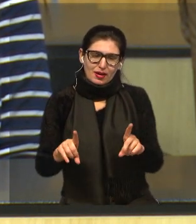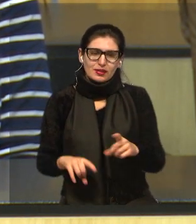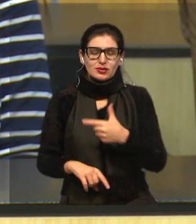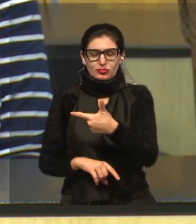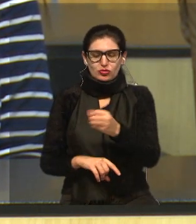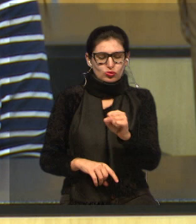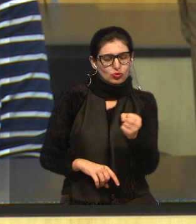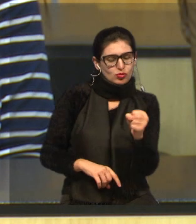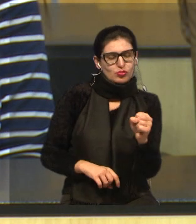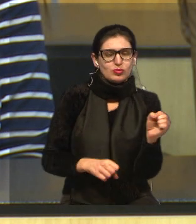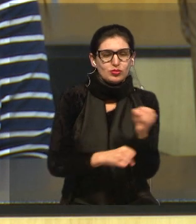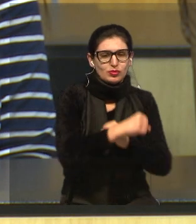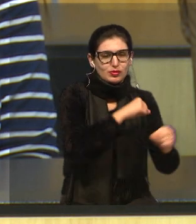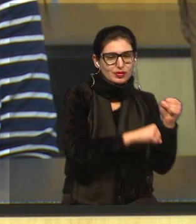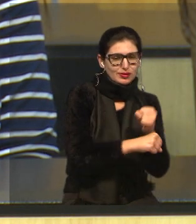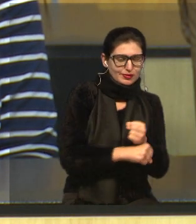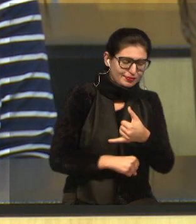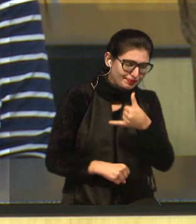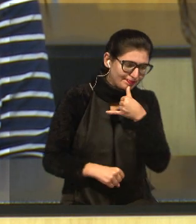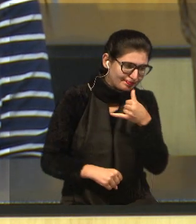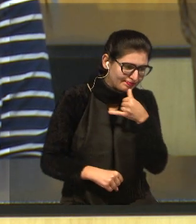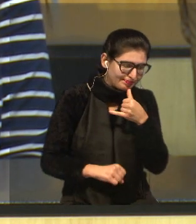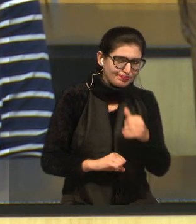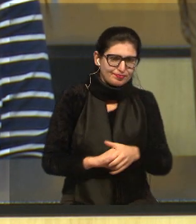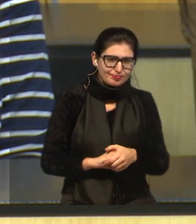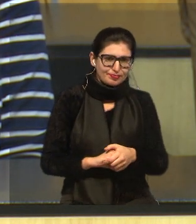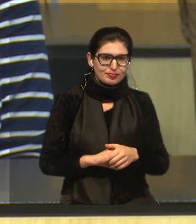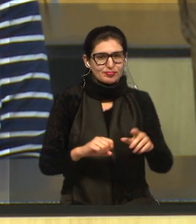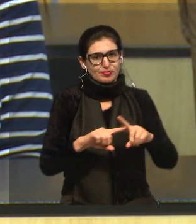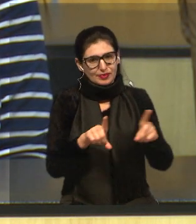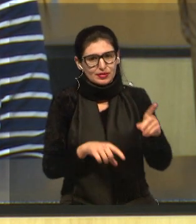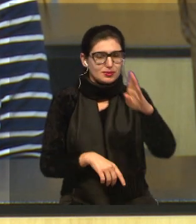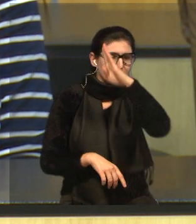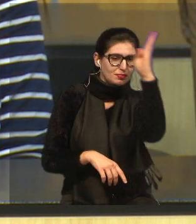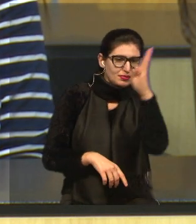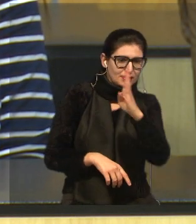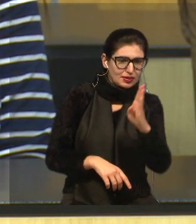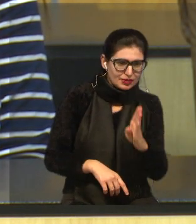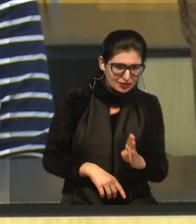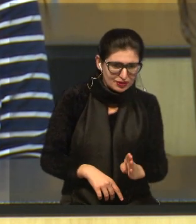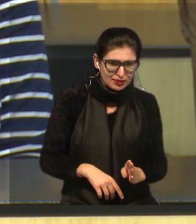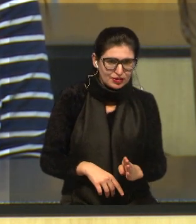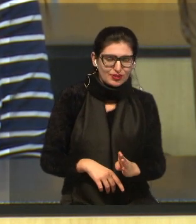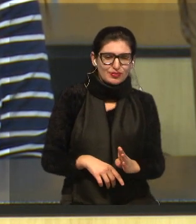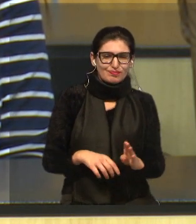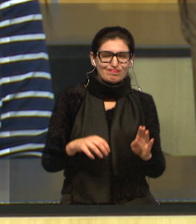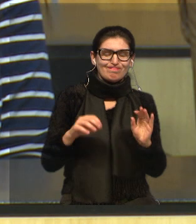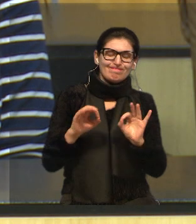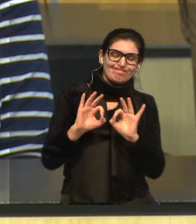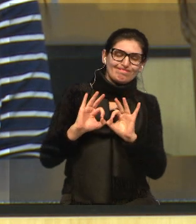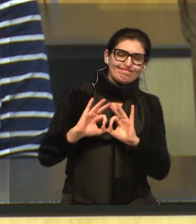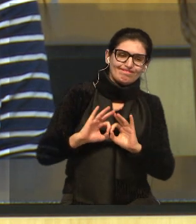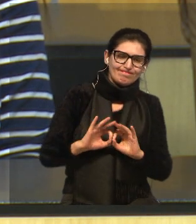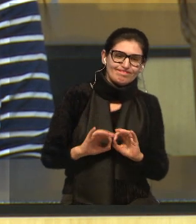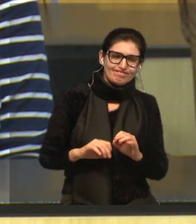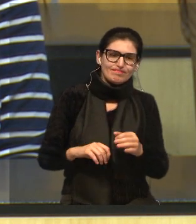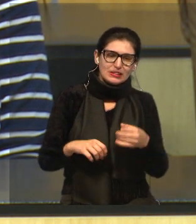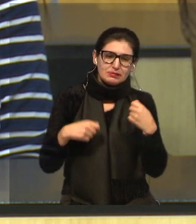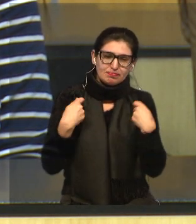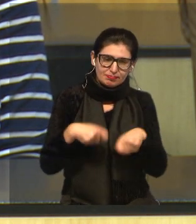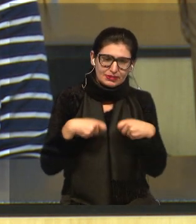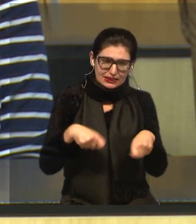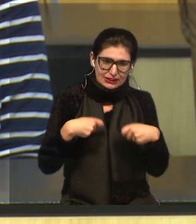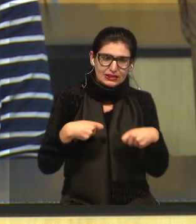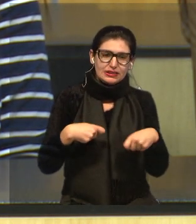28 anos e em muitos rincões do Brasil, muito longe ainda de estar completamente